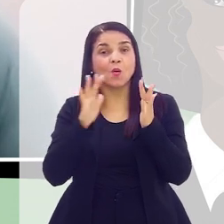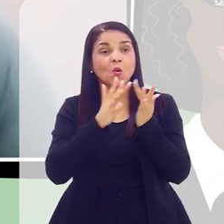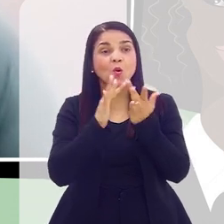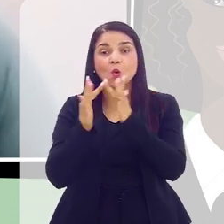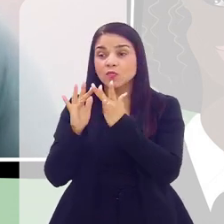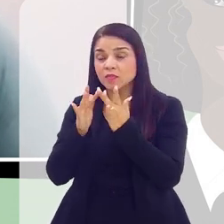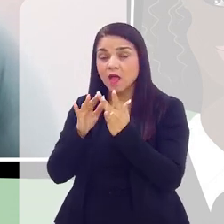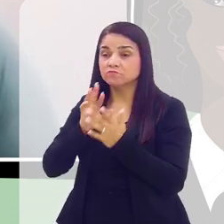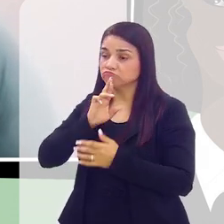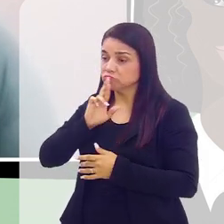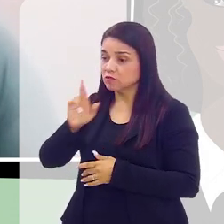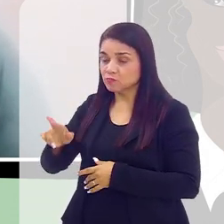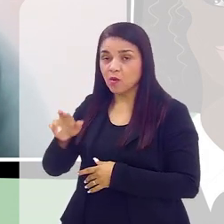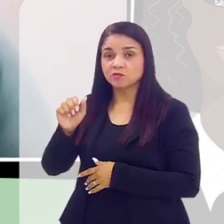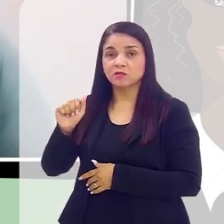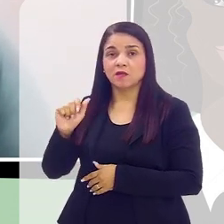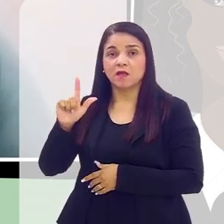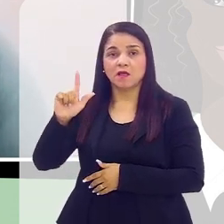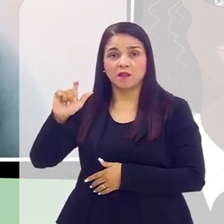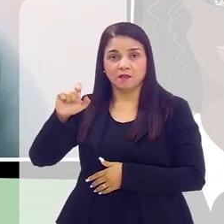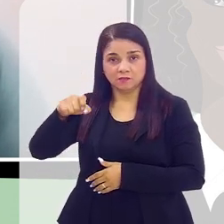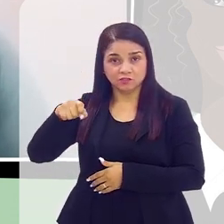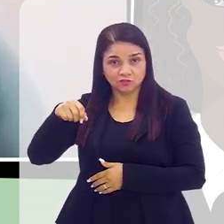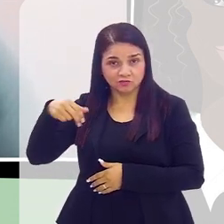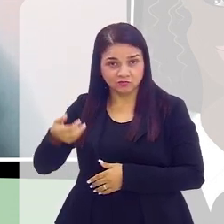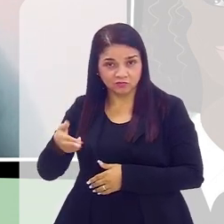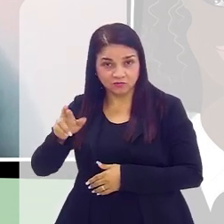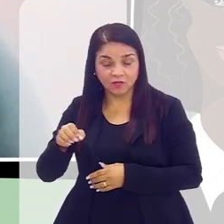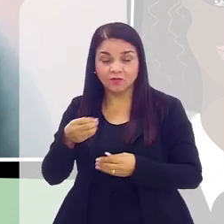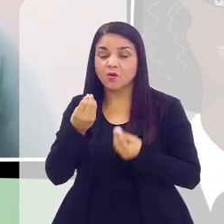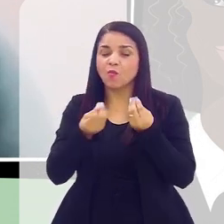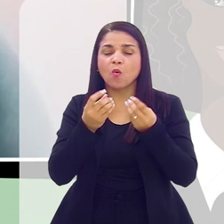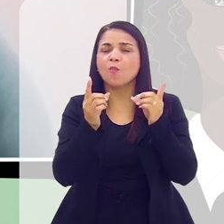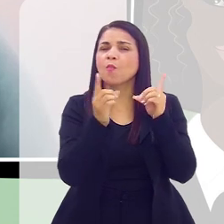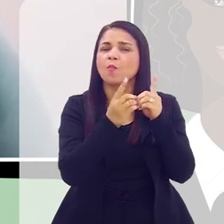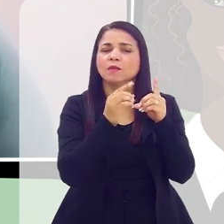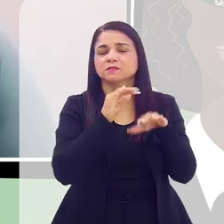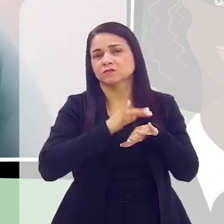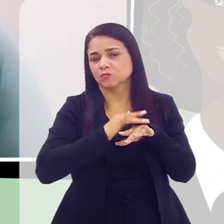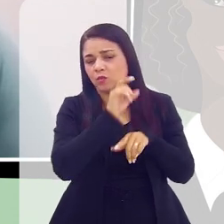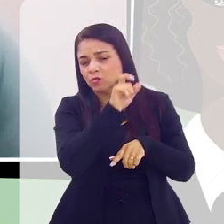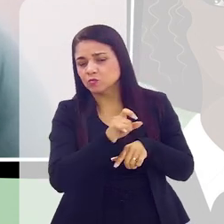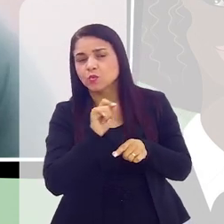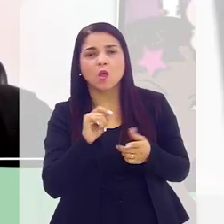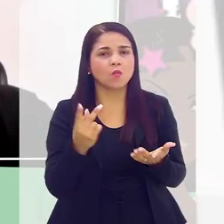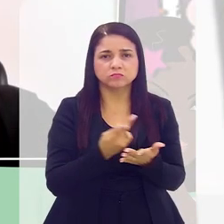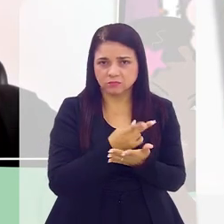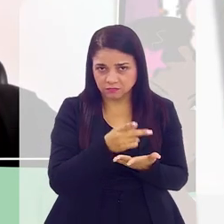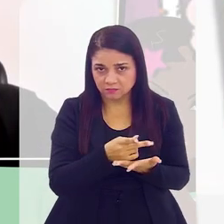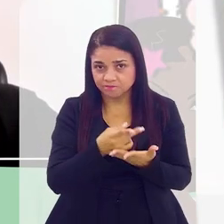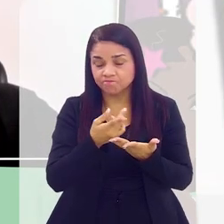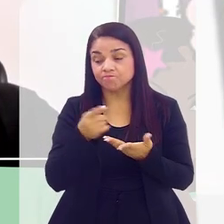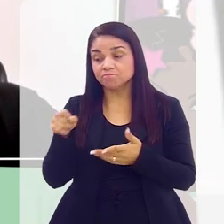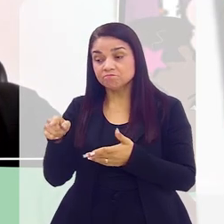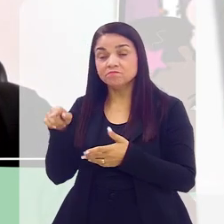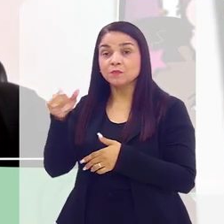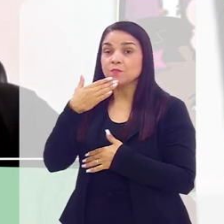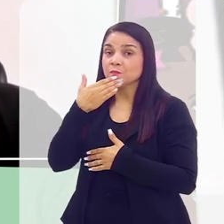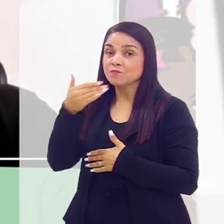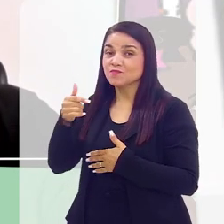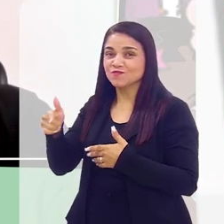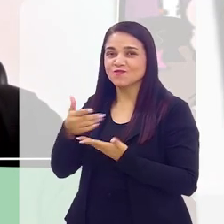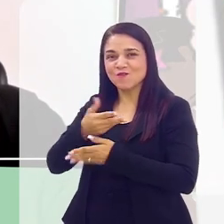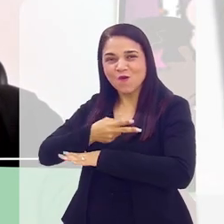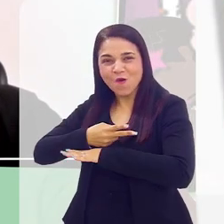entrei em contato com a Alexandre para dar um retorno sobre a condição que estava, o que tinha acontecido. E aí ele me fez o convite